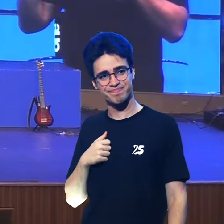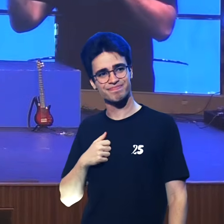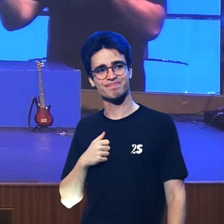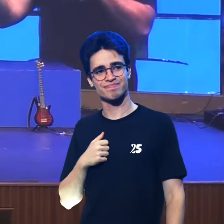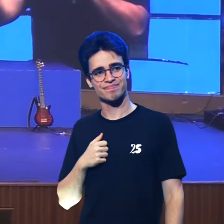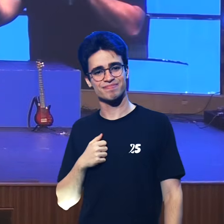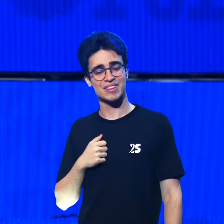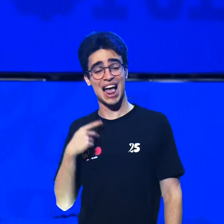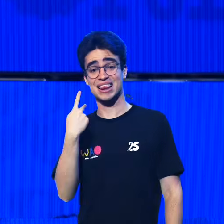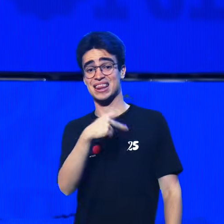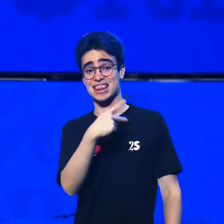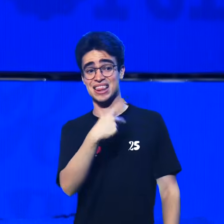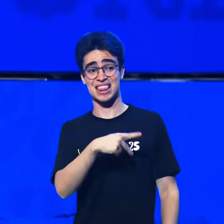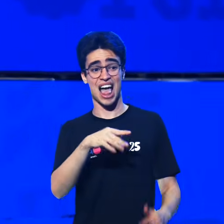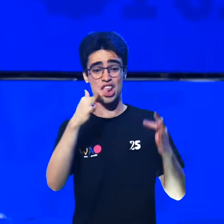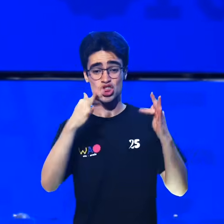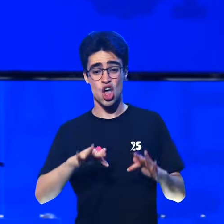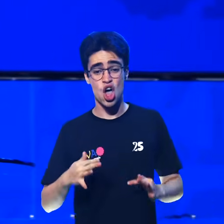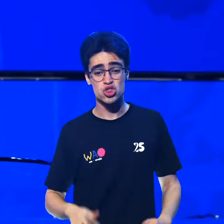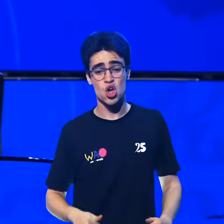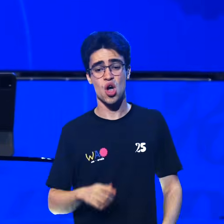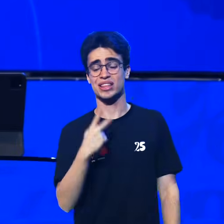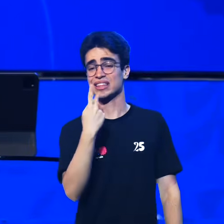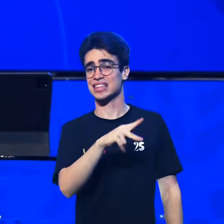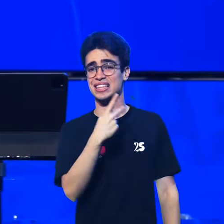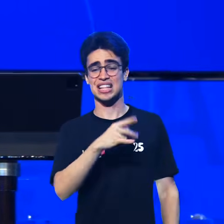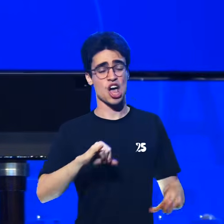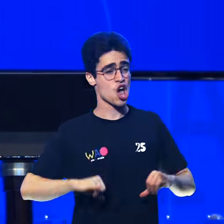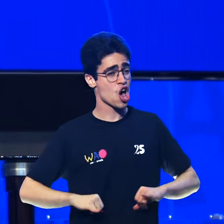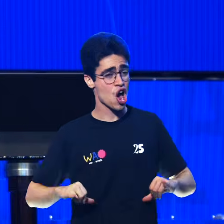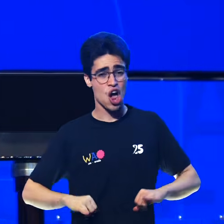A dor dela, o luto dela em Moabe,